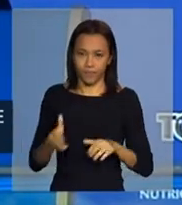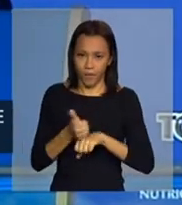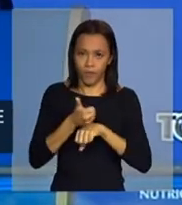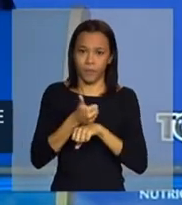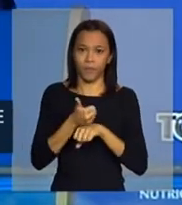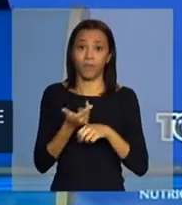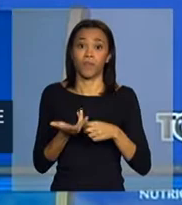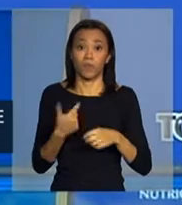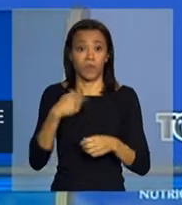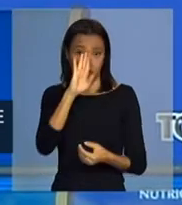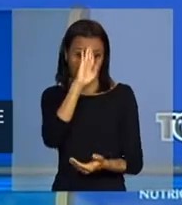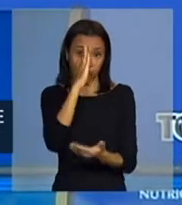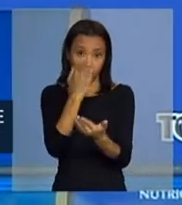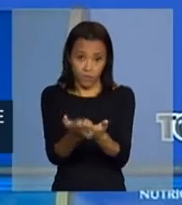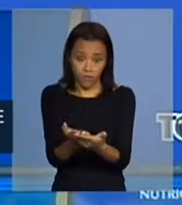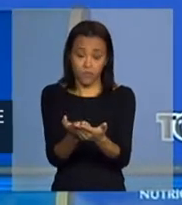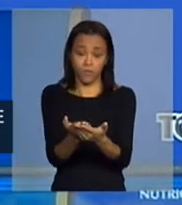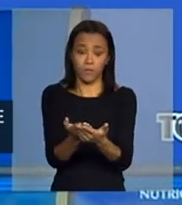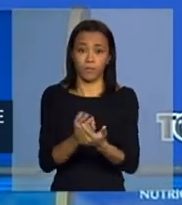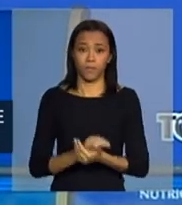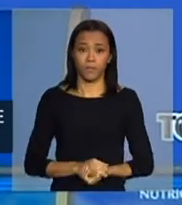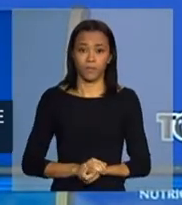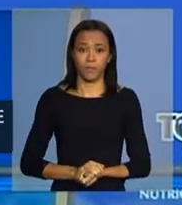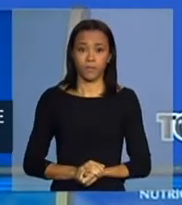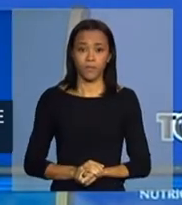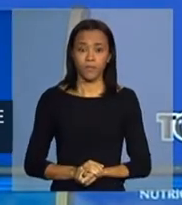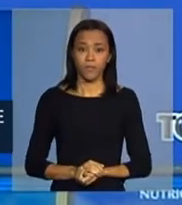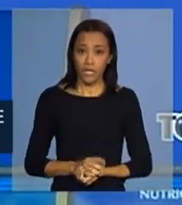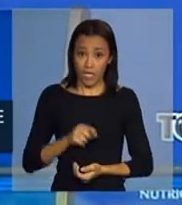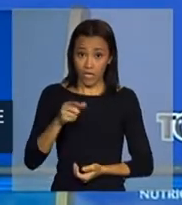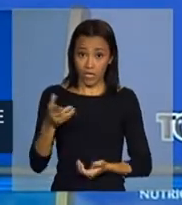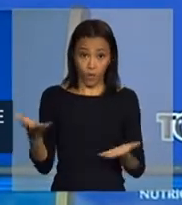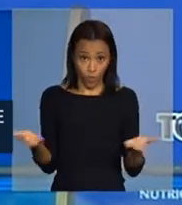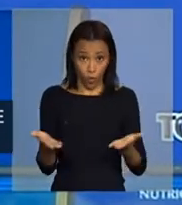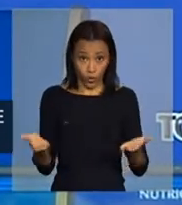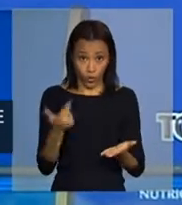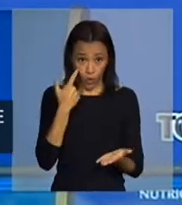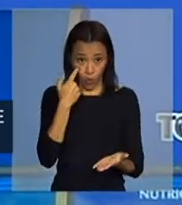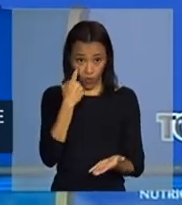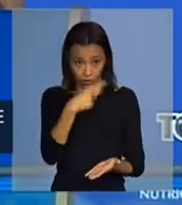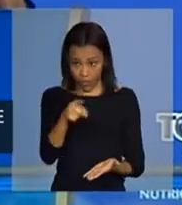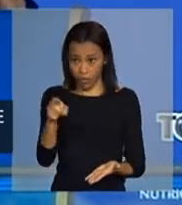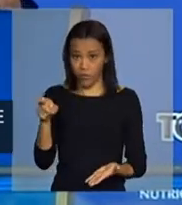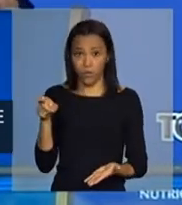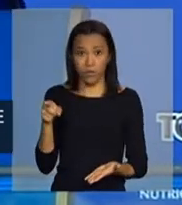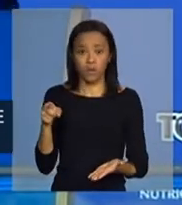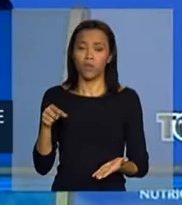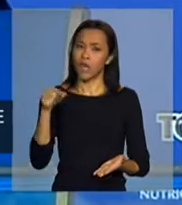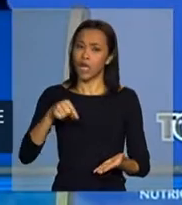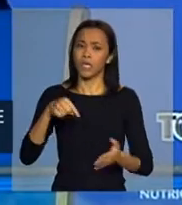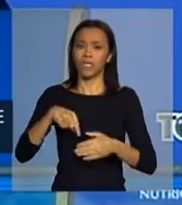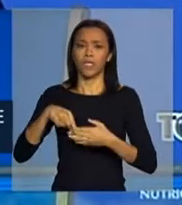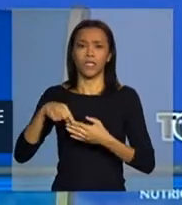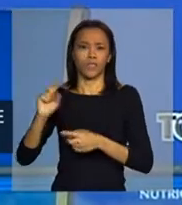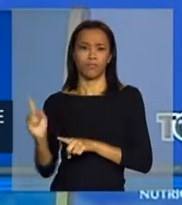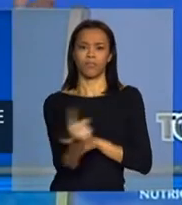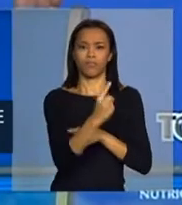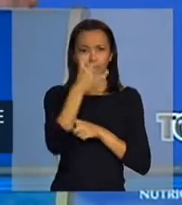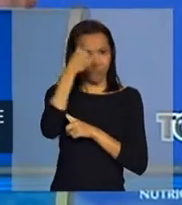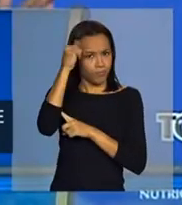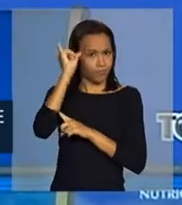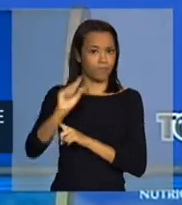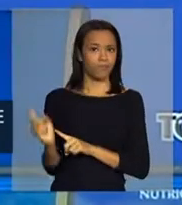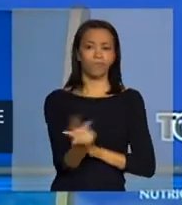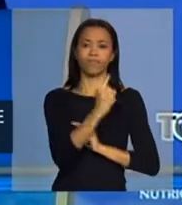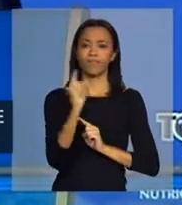Eu acredito que isso que eu vi hoje, aqui nesse desfile,